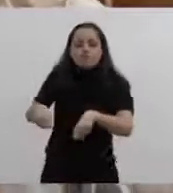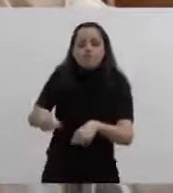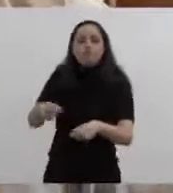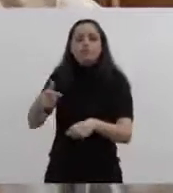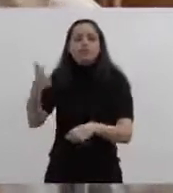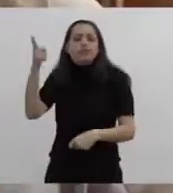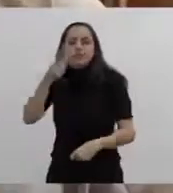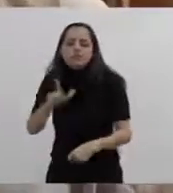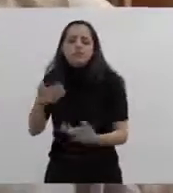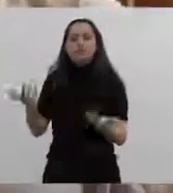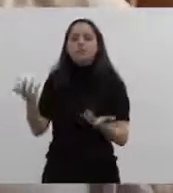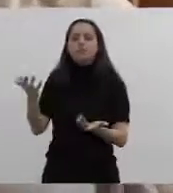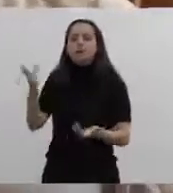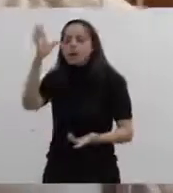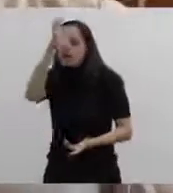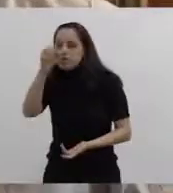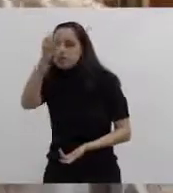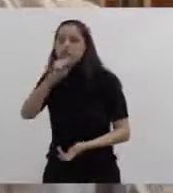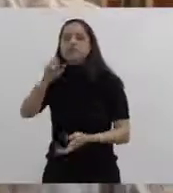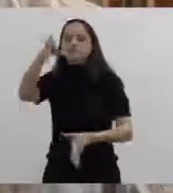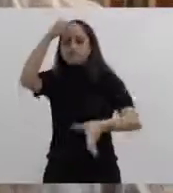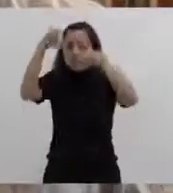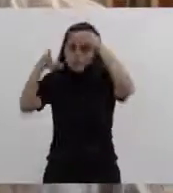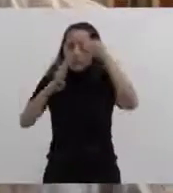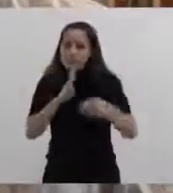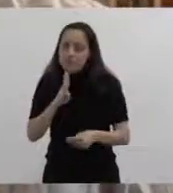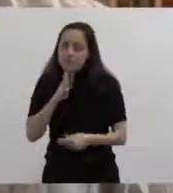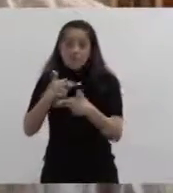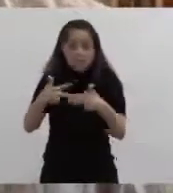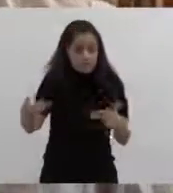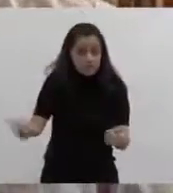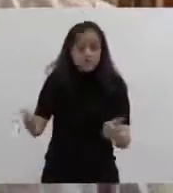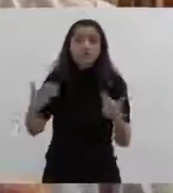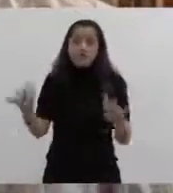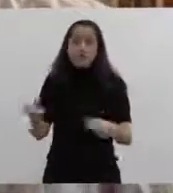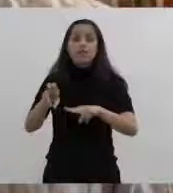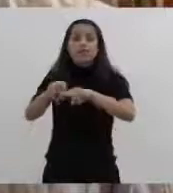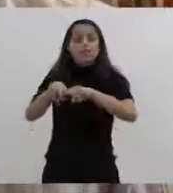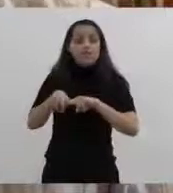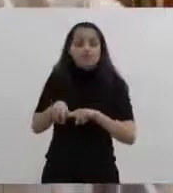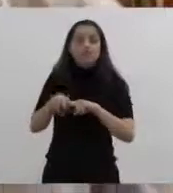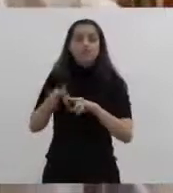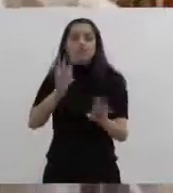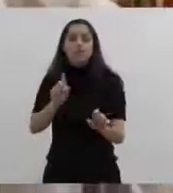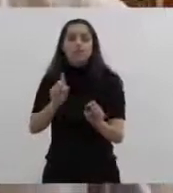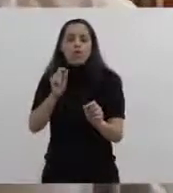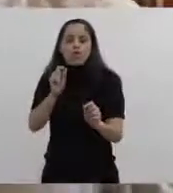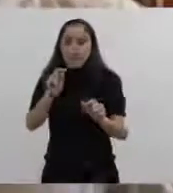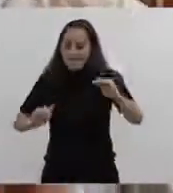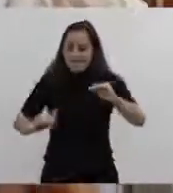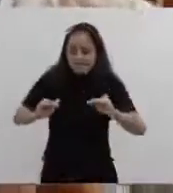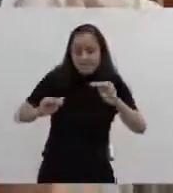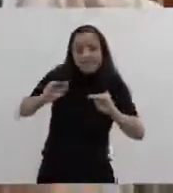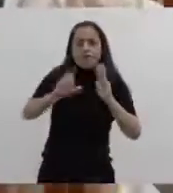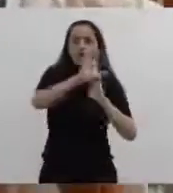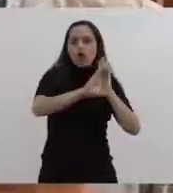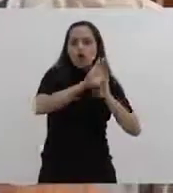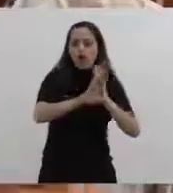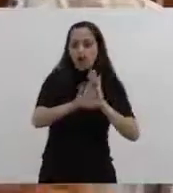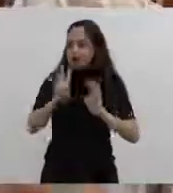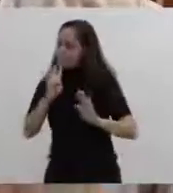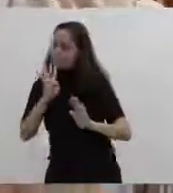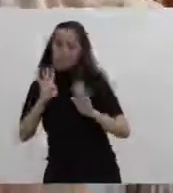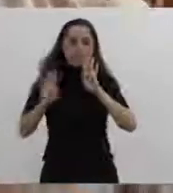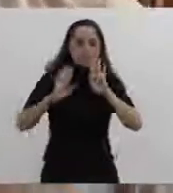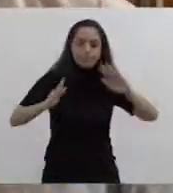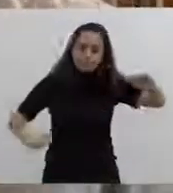que fazem é de acordo com as necessidades e potencialidades de cada um dos estudantes, garantindo o processo de inclusão.